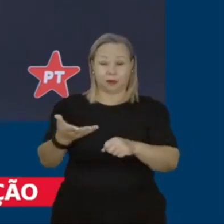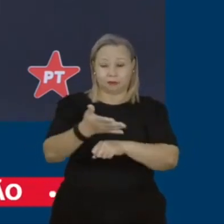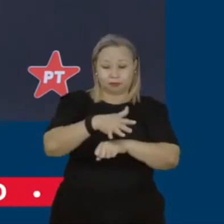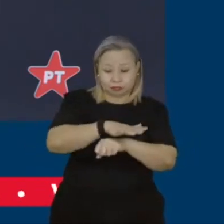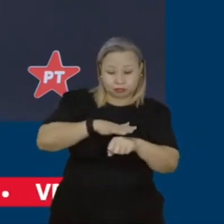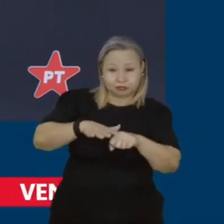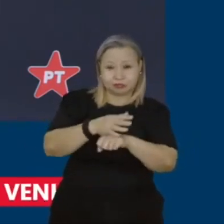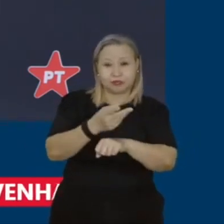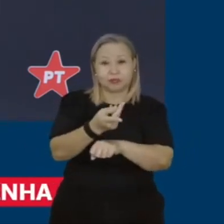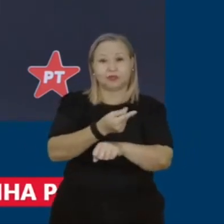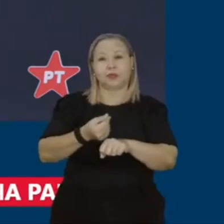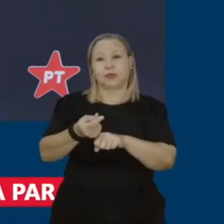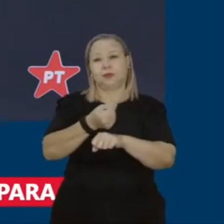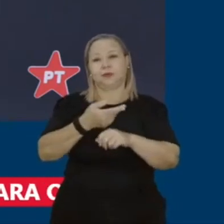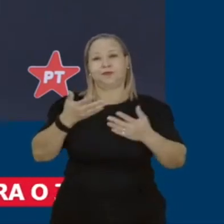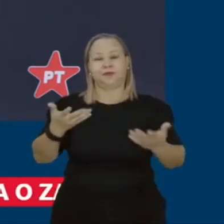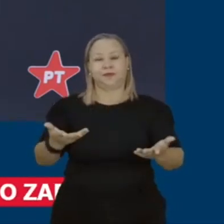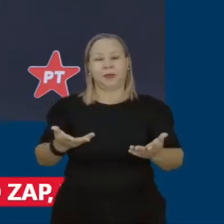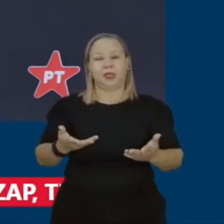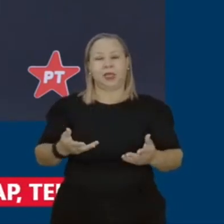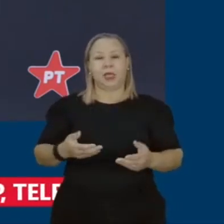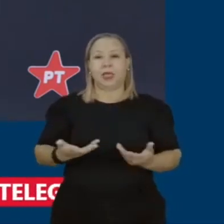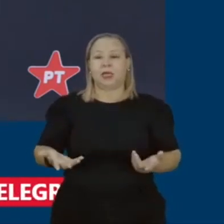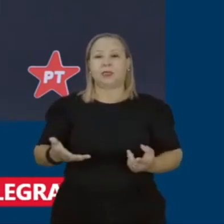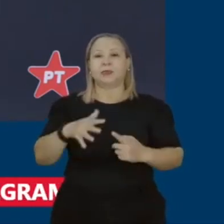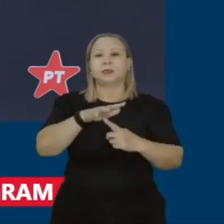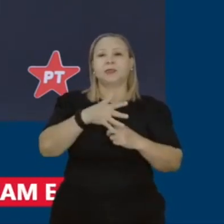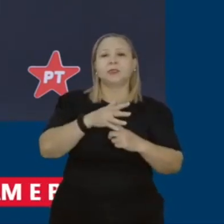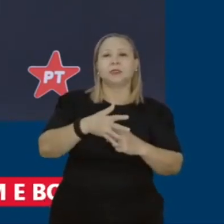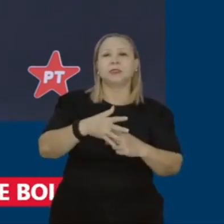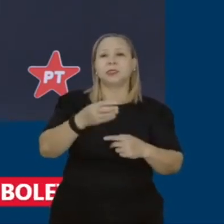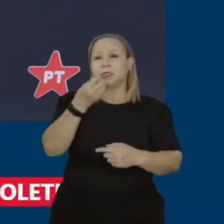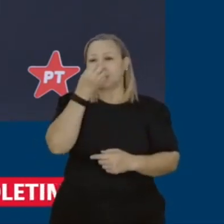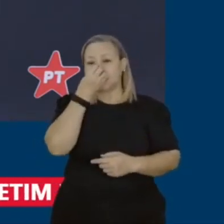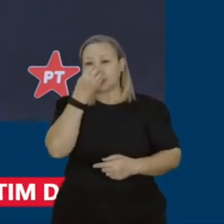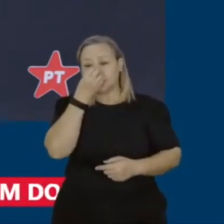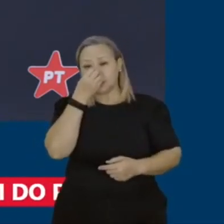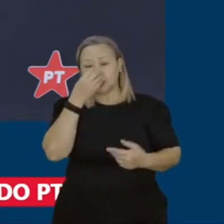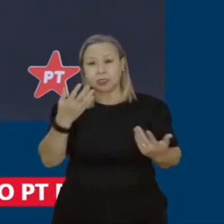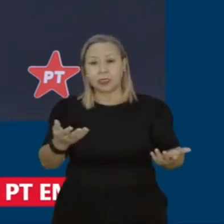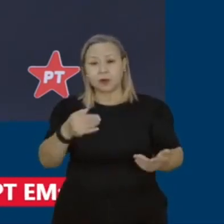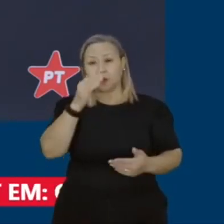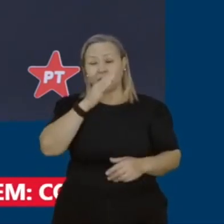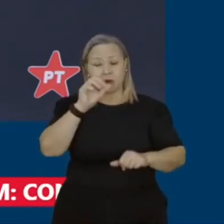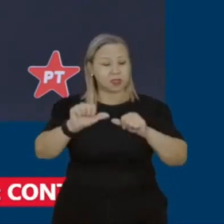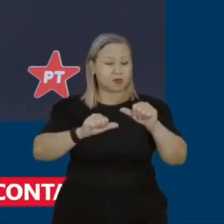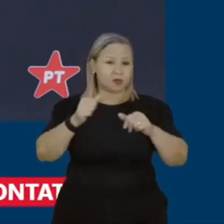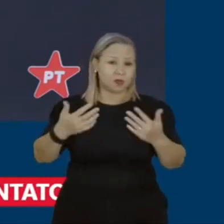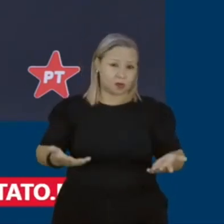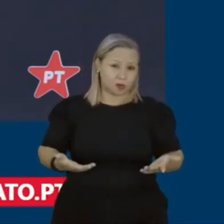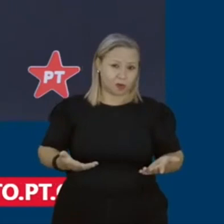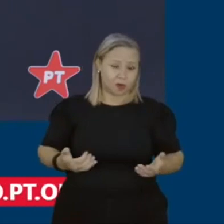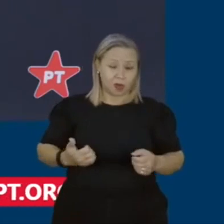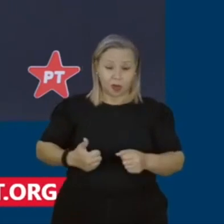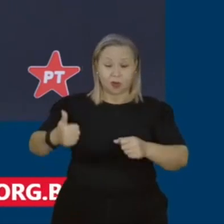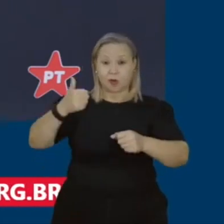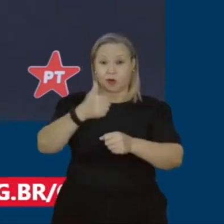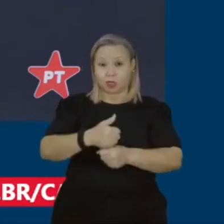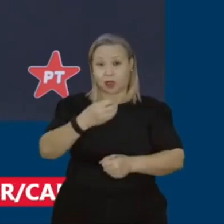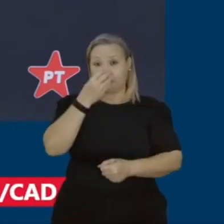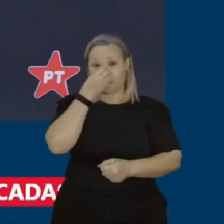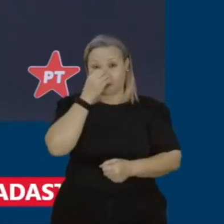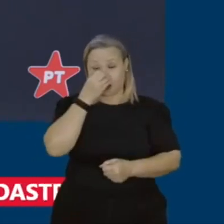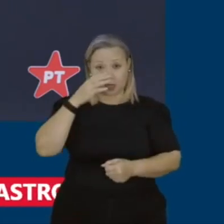o Brasil se transformou, tendo como chefe e animador do picadeiro o Bolsonaro, mas governando o Guedes